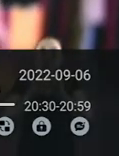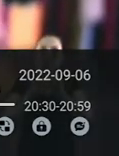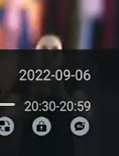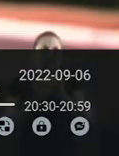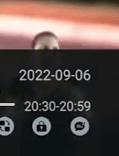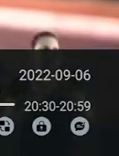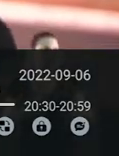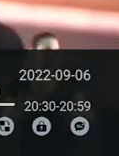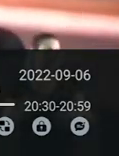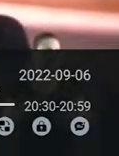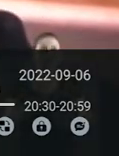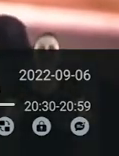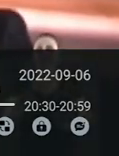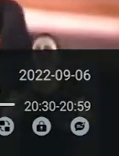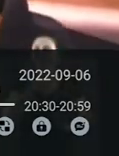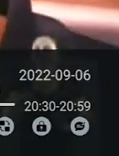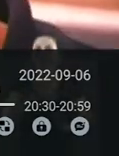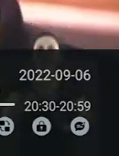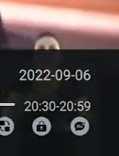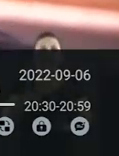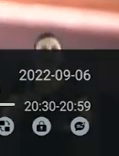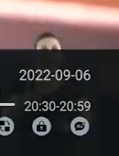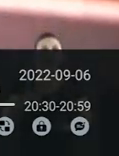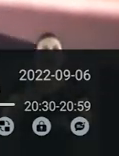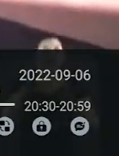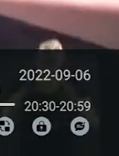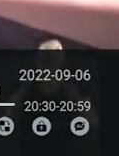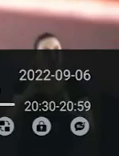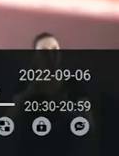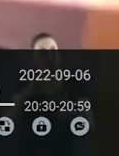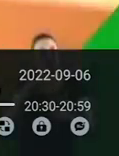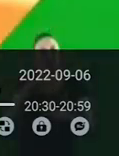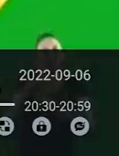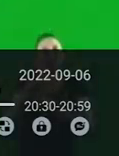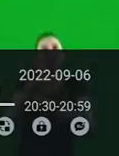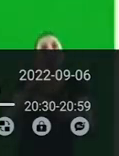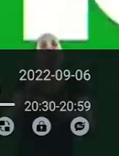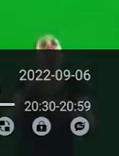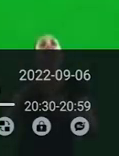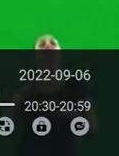Família. Mas com o meu presidente, o buraco é mais embaixo. É ou não é, Bolsonaro?